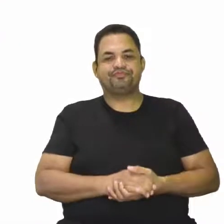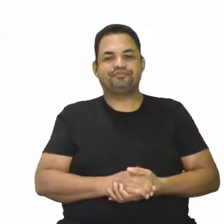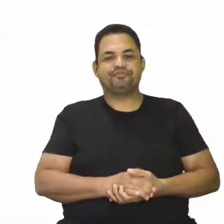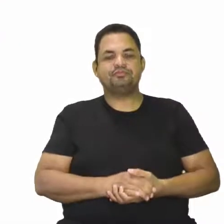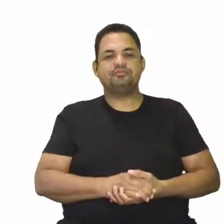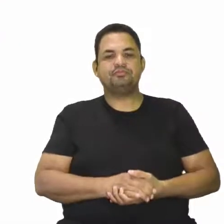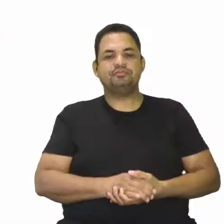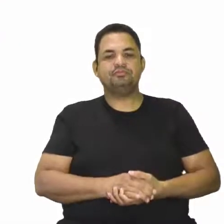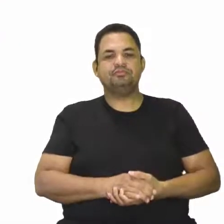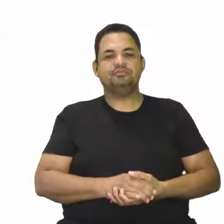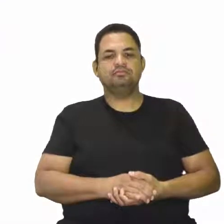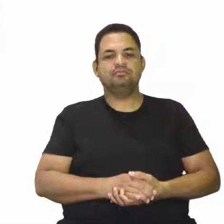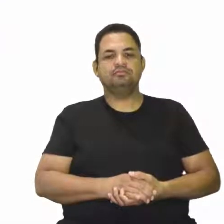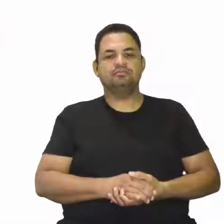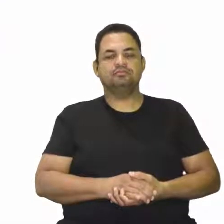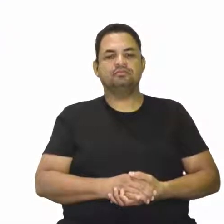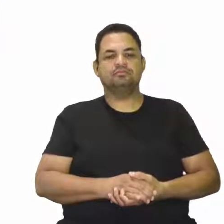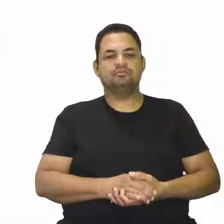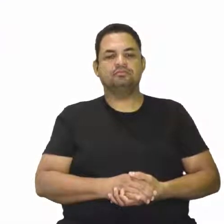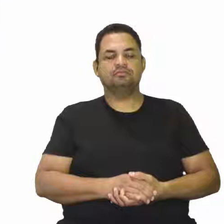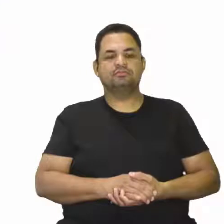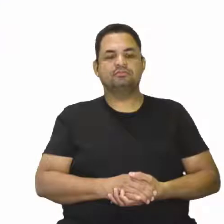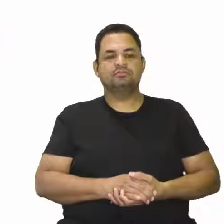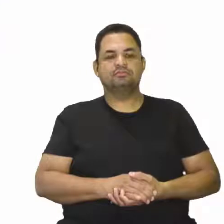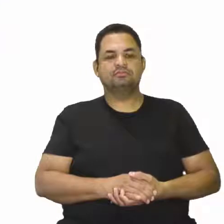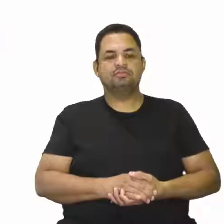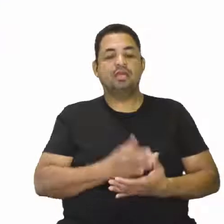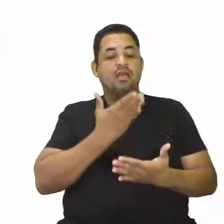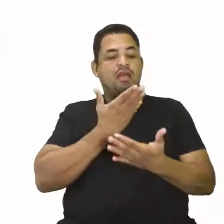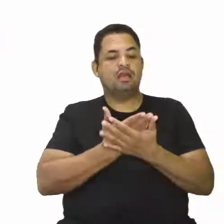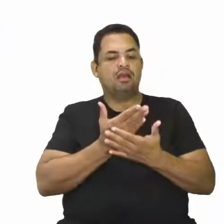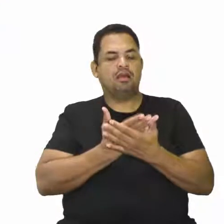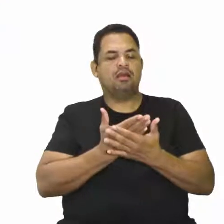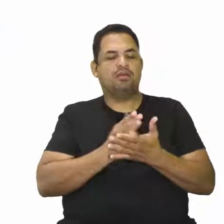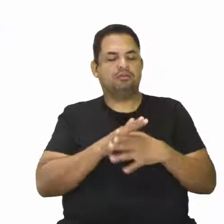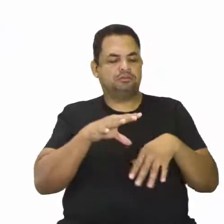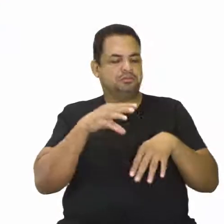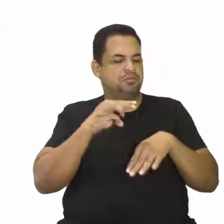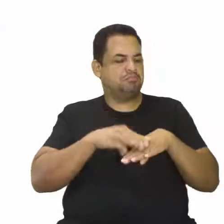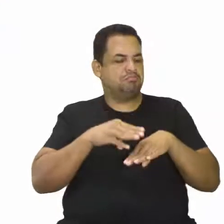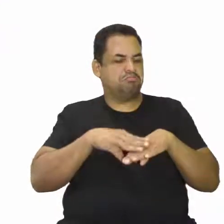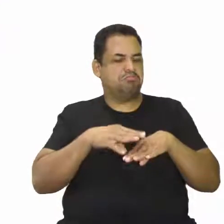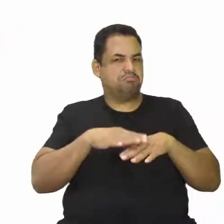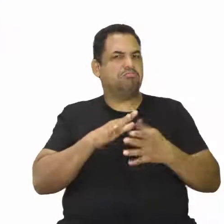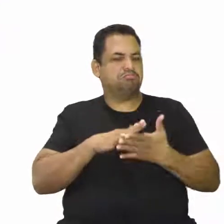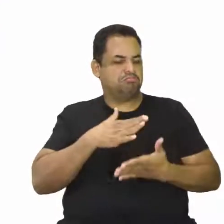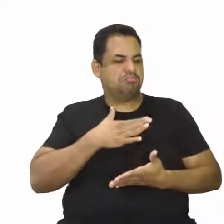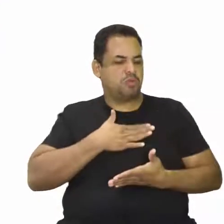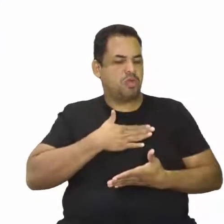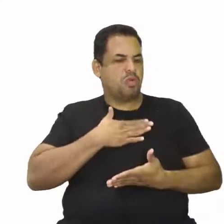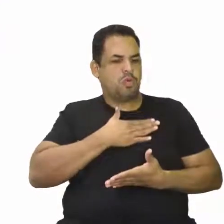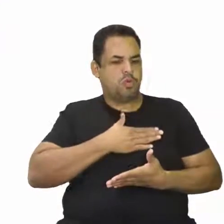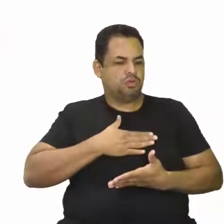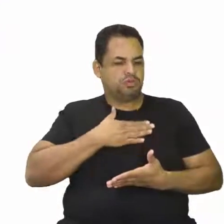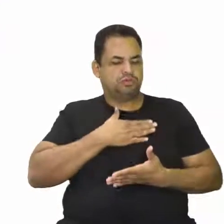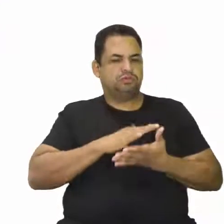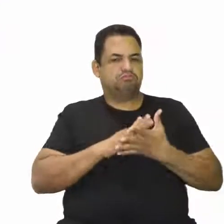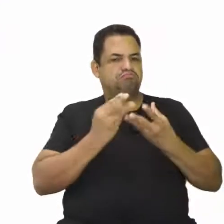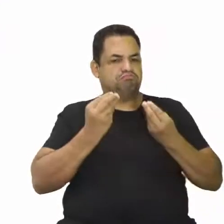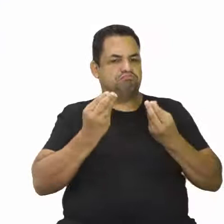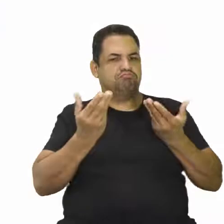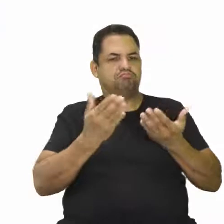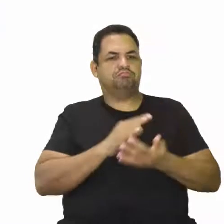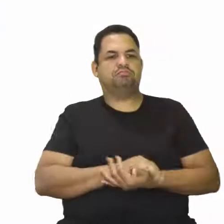me interessa mucho. A aula de matemática me interessa muito.